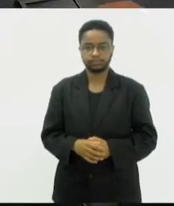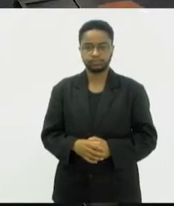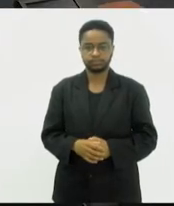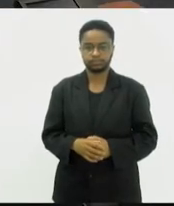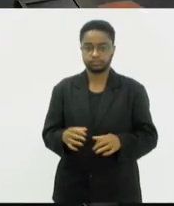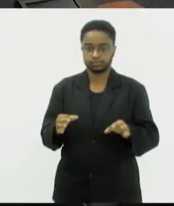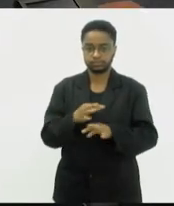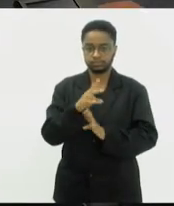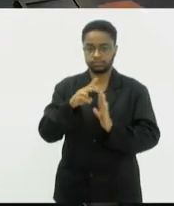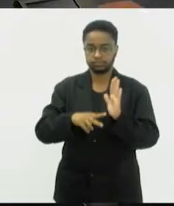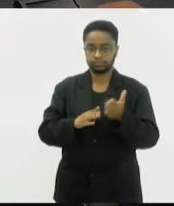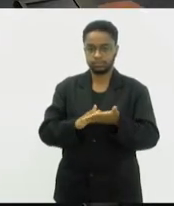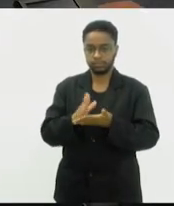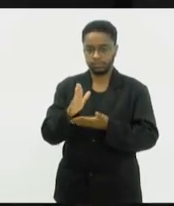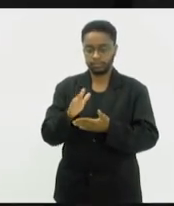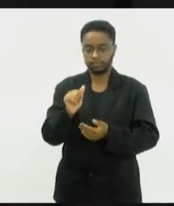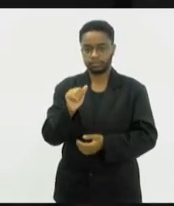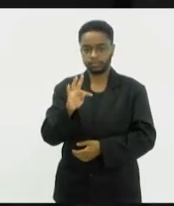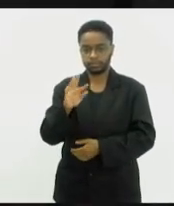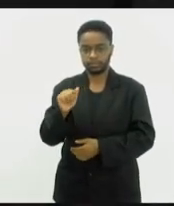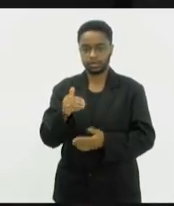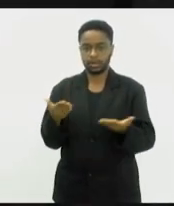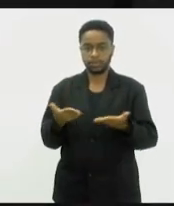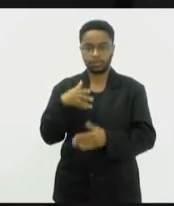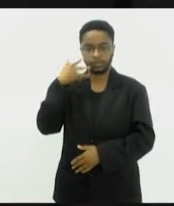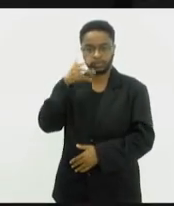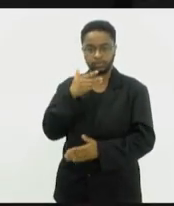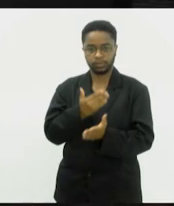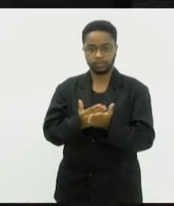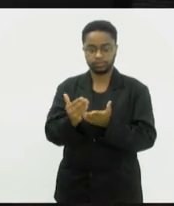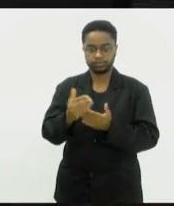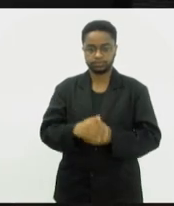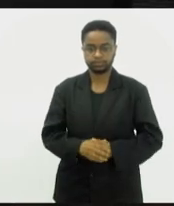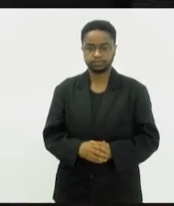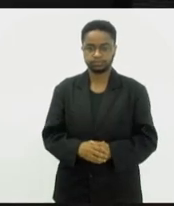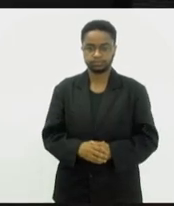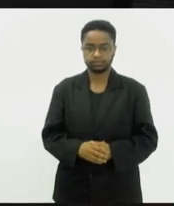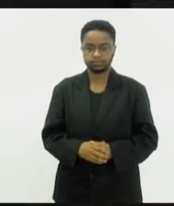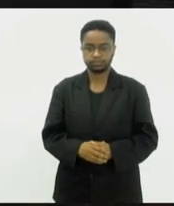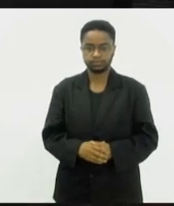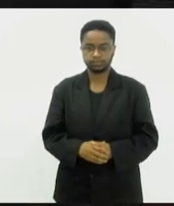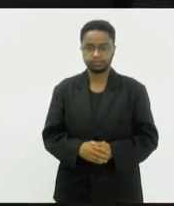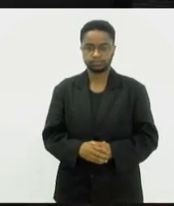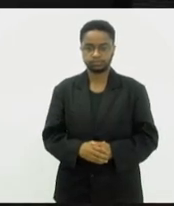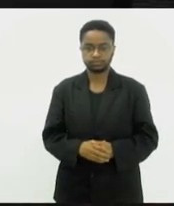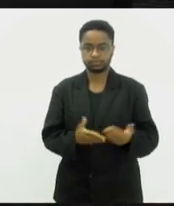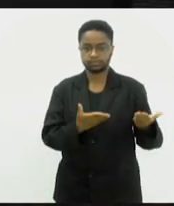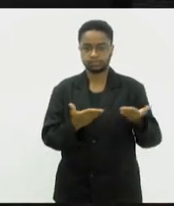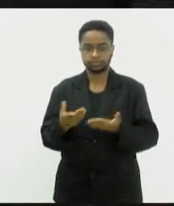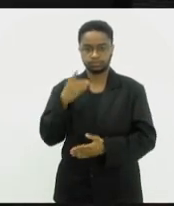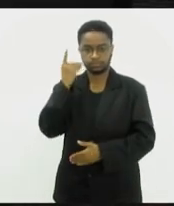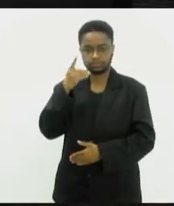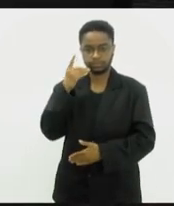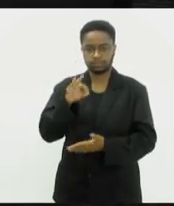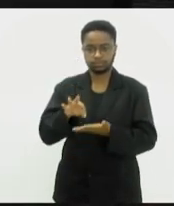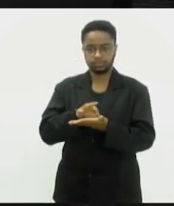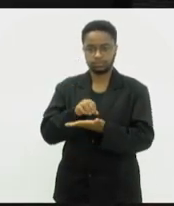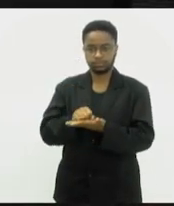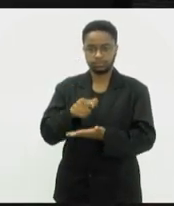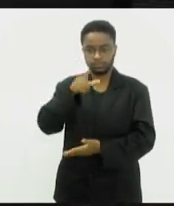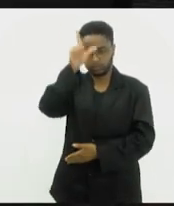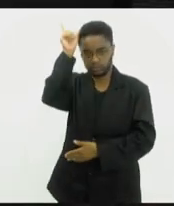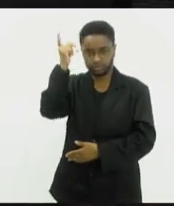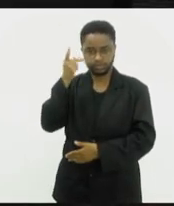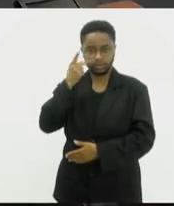Lida e aprovada a ata, passa-se ao expediente inicial. Por favor, deputado inscrito, Luiz